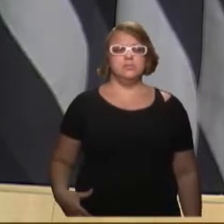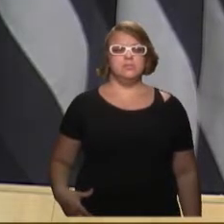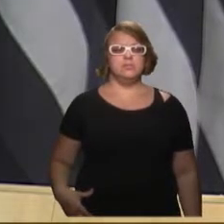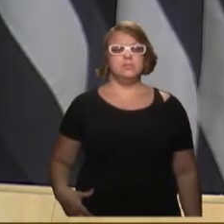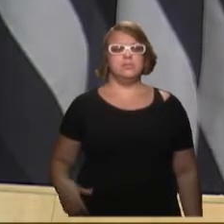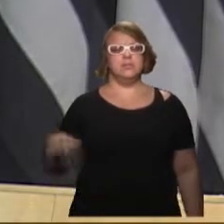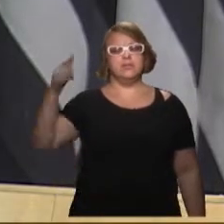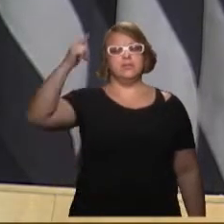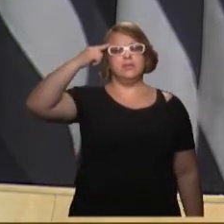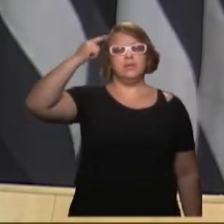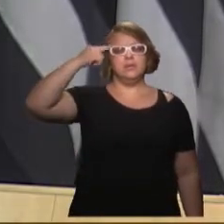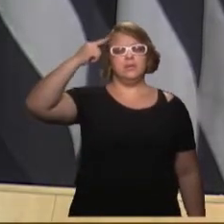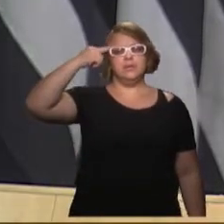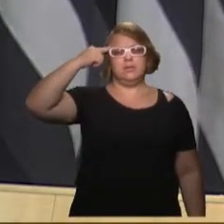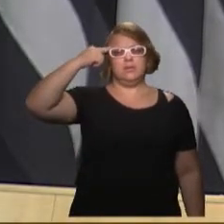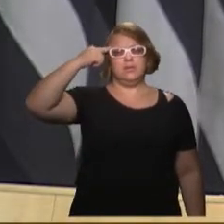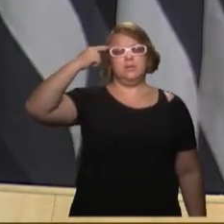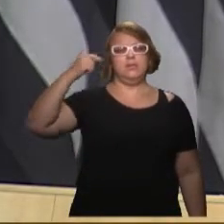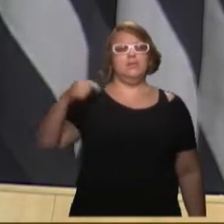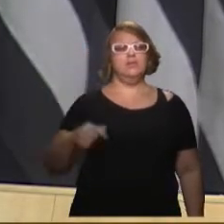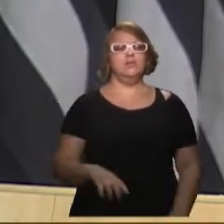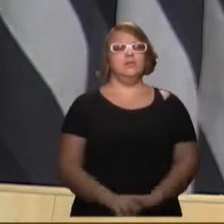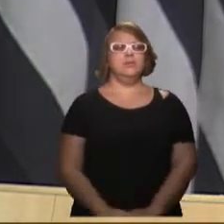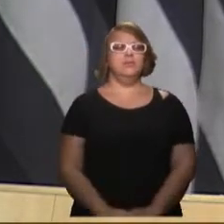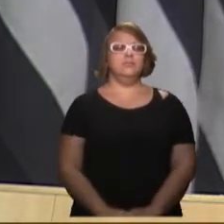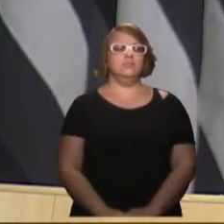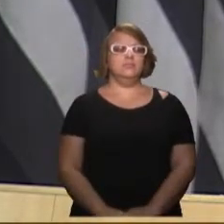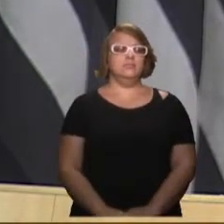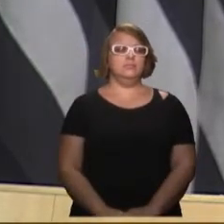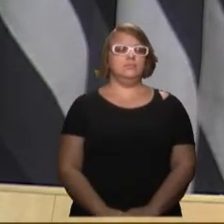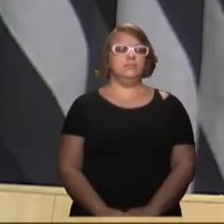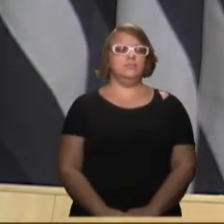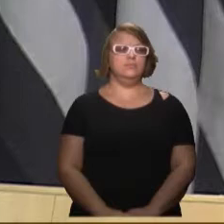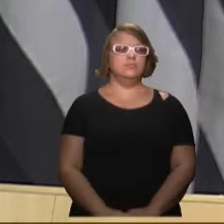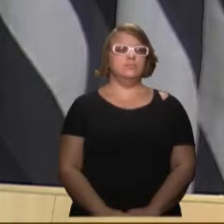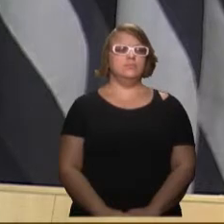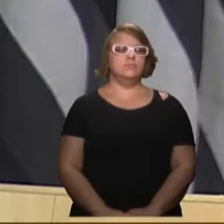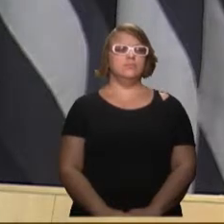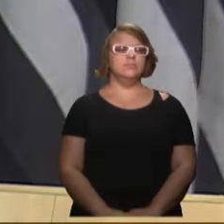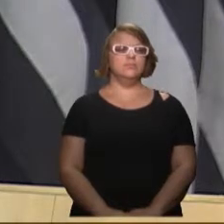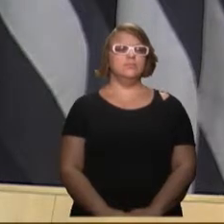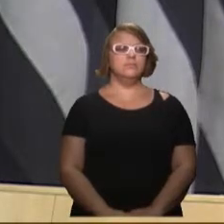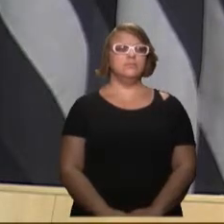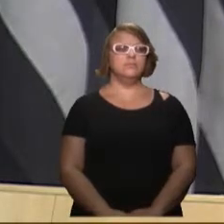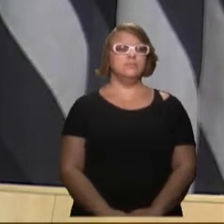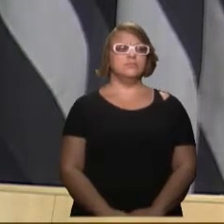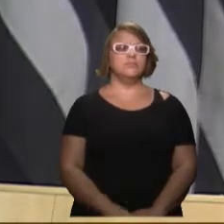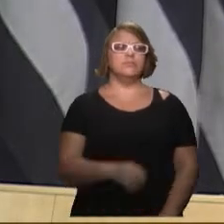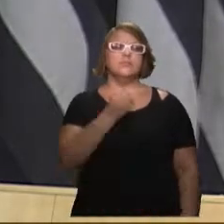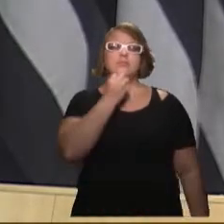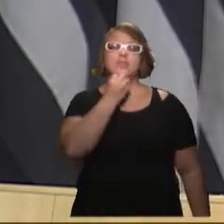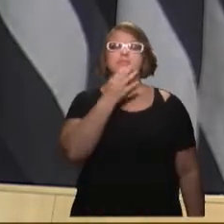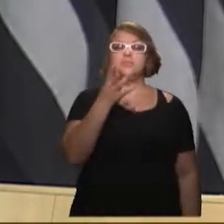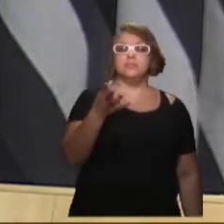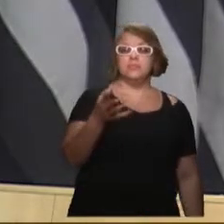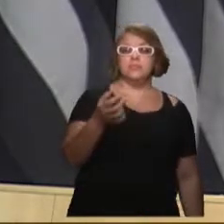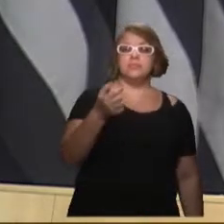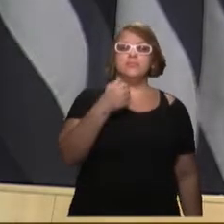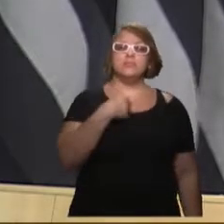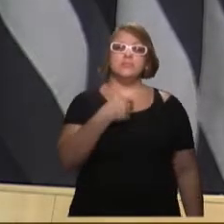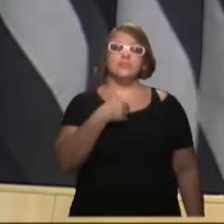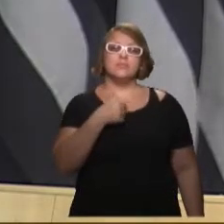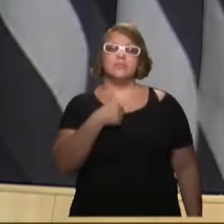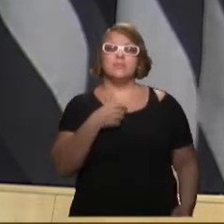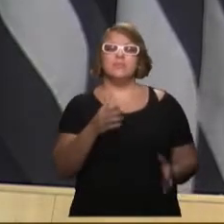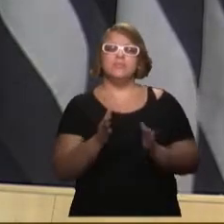seguinte: será democrático eu, então, exigir a taxa